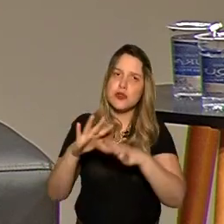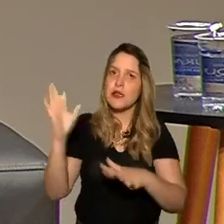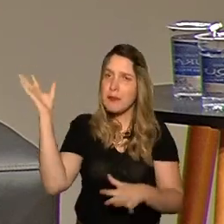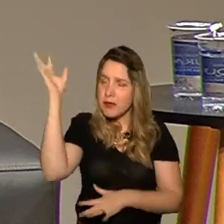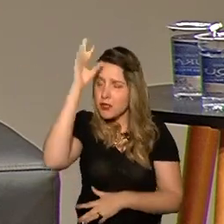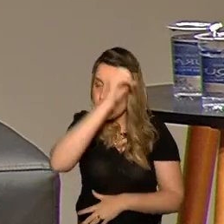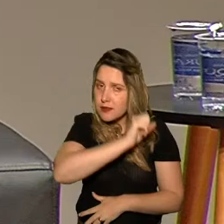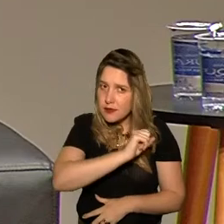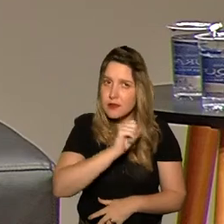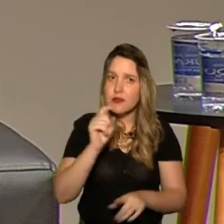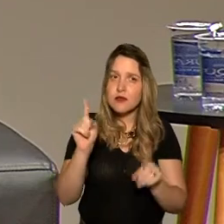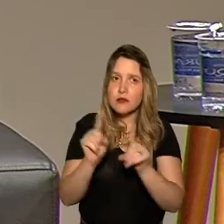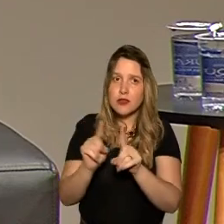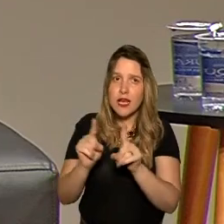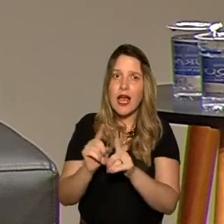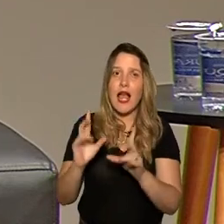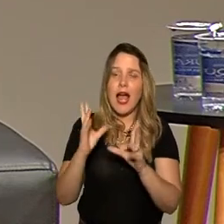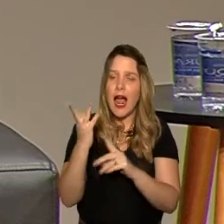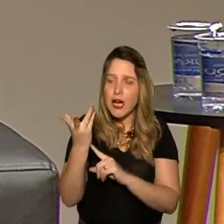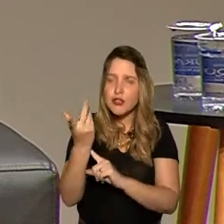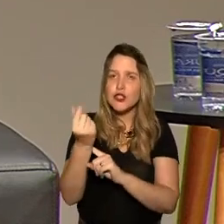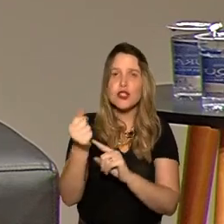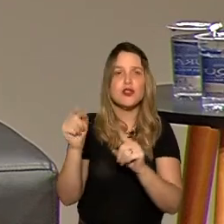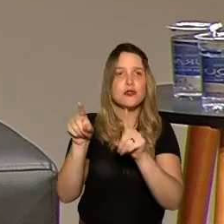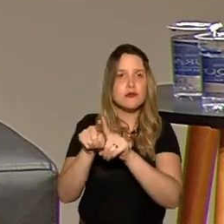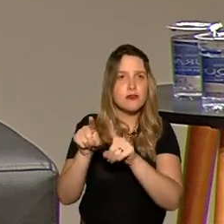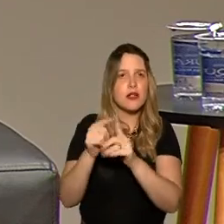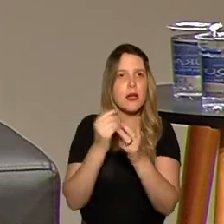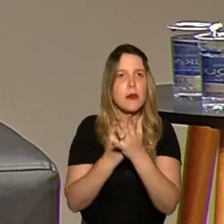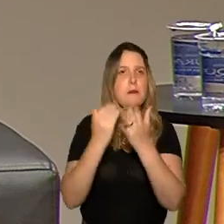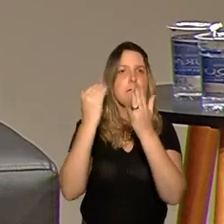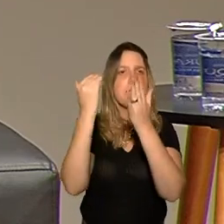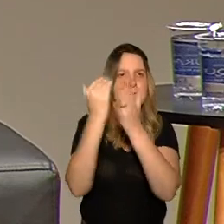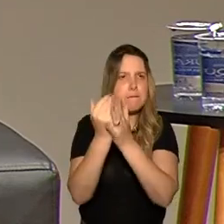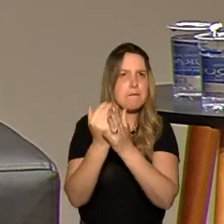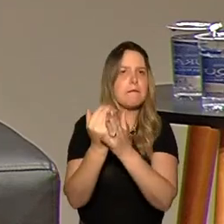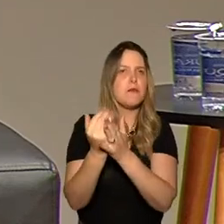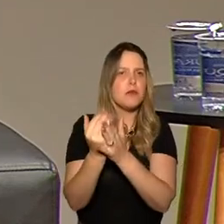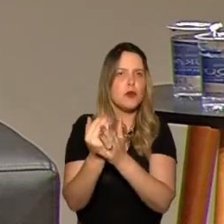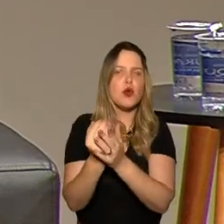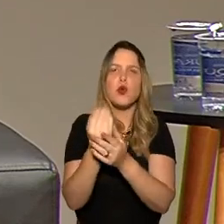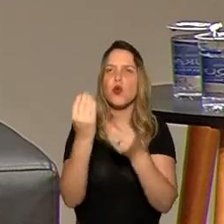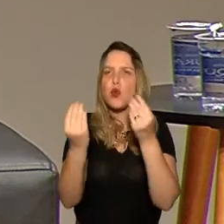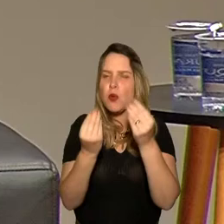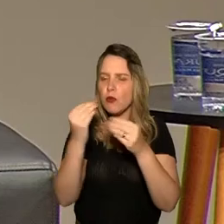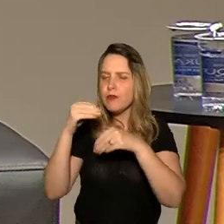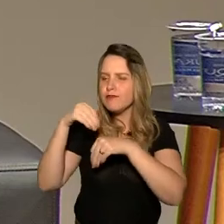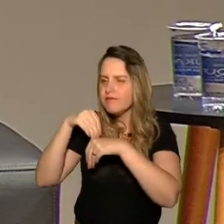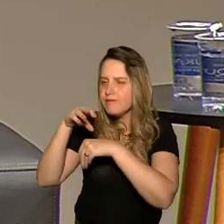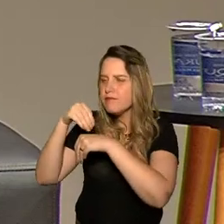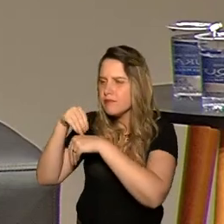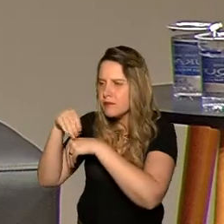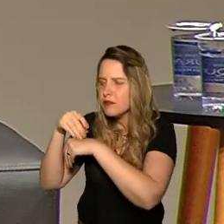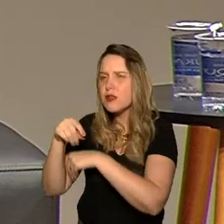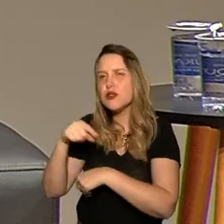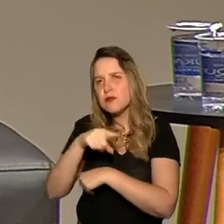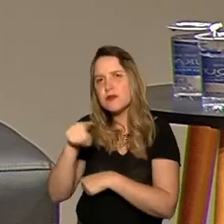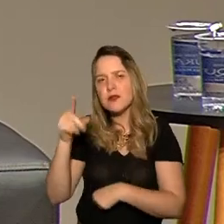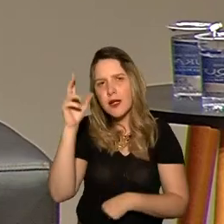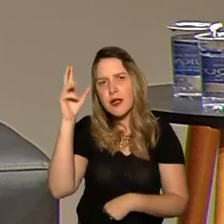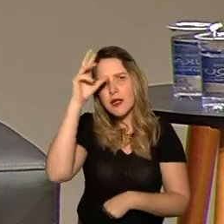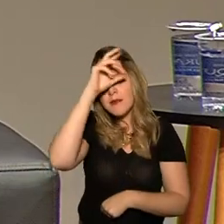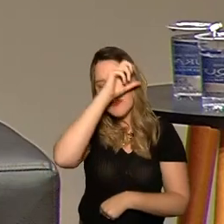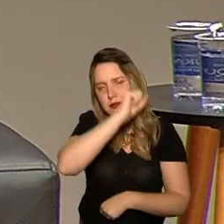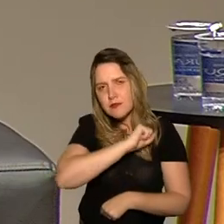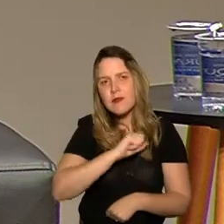aprendizagem com um objeto artístico porque se trata muito mais interpretação e de uma mobilização do que uma aprendizagem